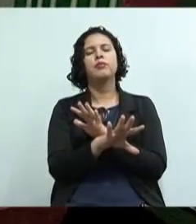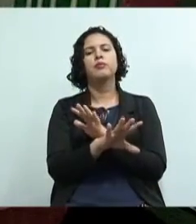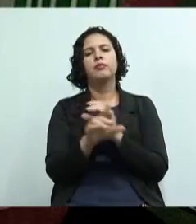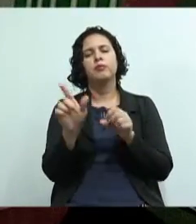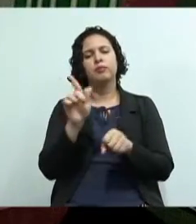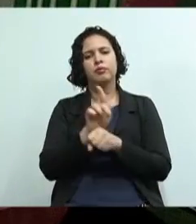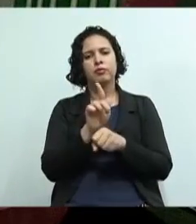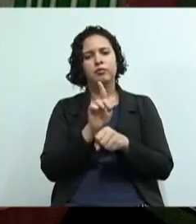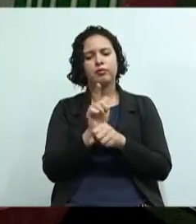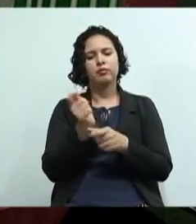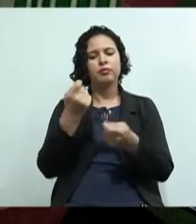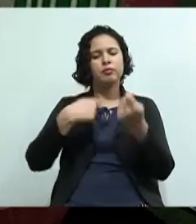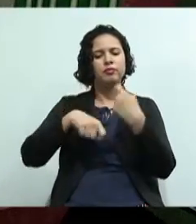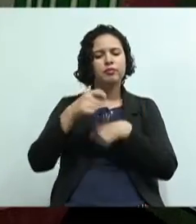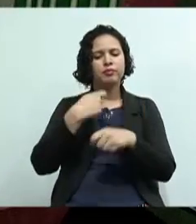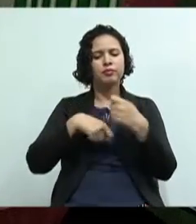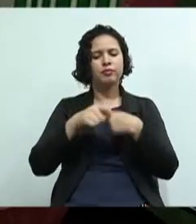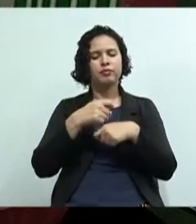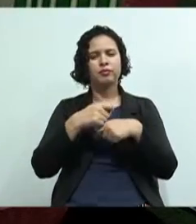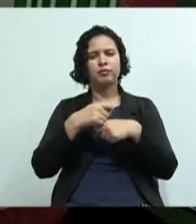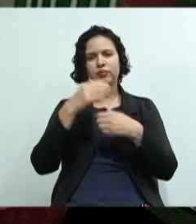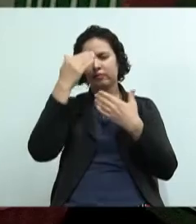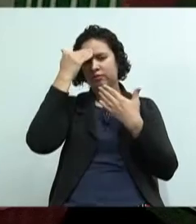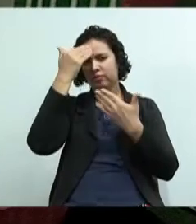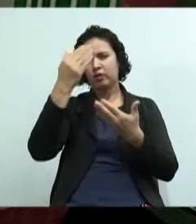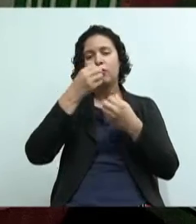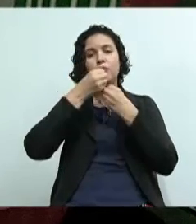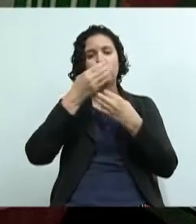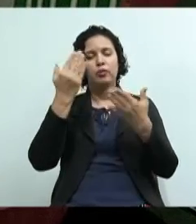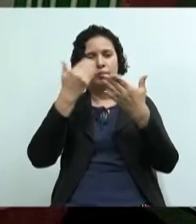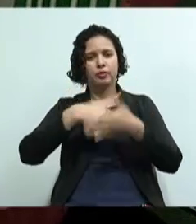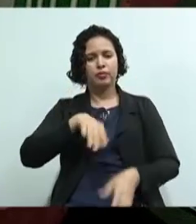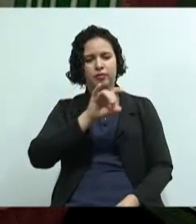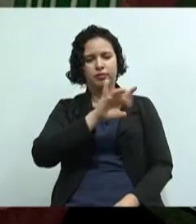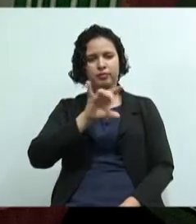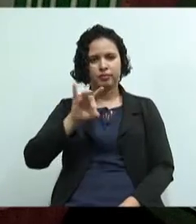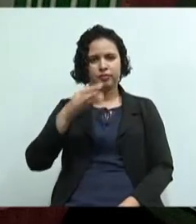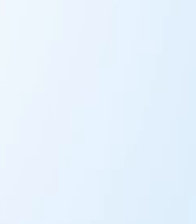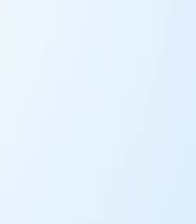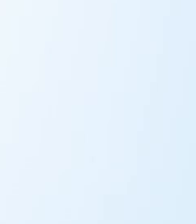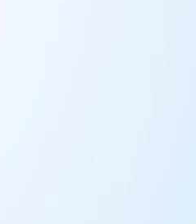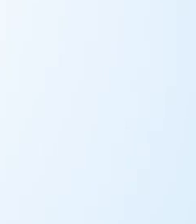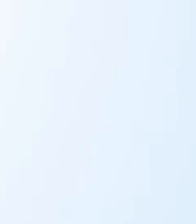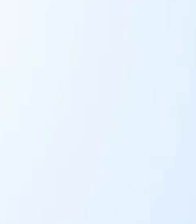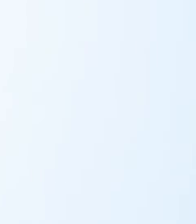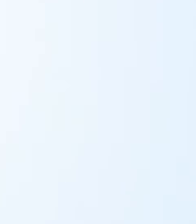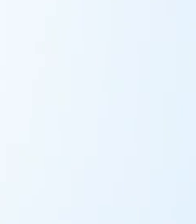gestão estratégica em cooperativismo e, é claro, desejamos uma boa prova a cada um de vocês. Muito obrigado.